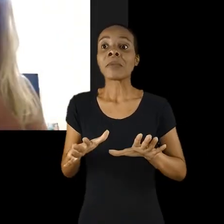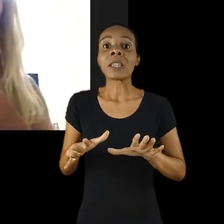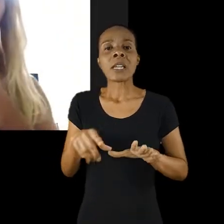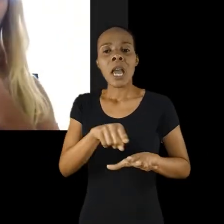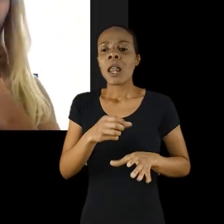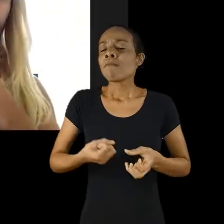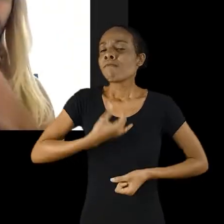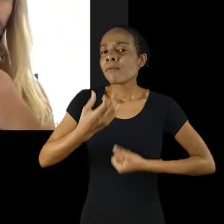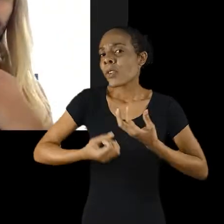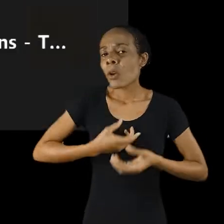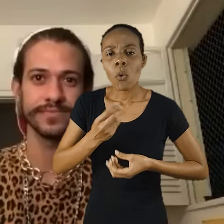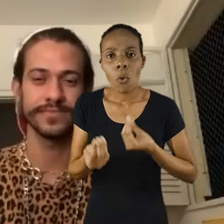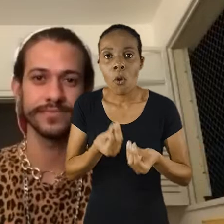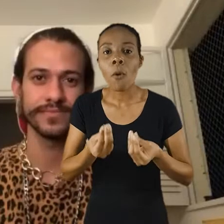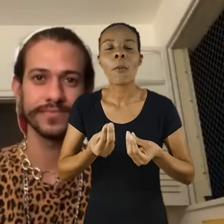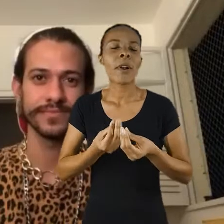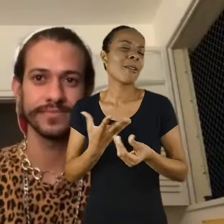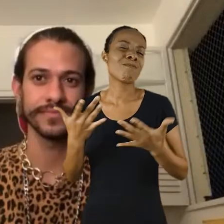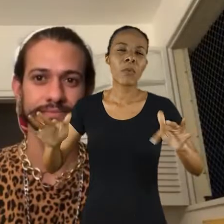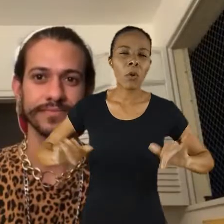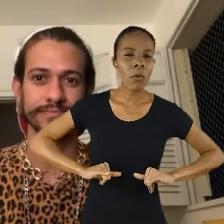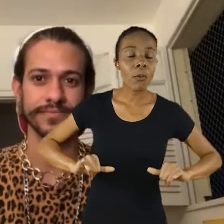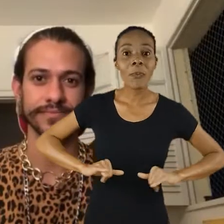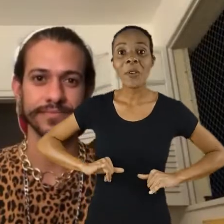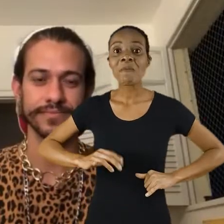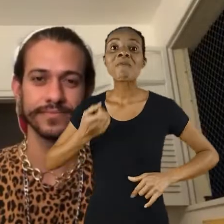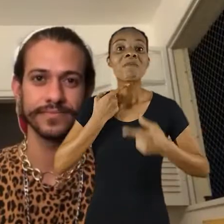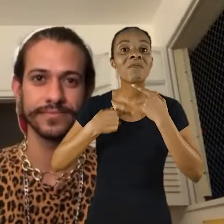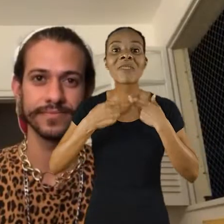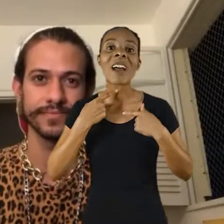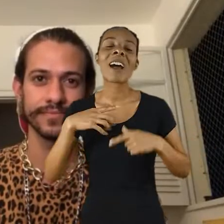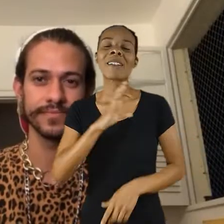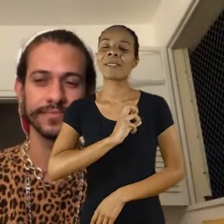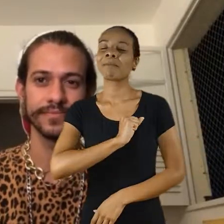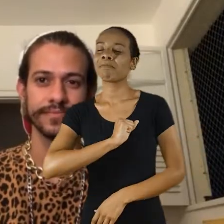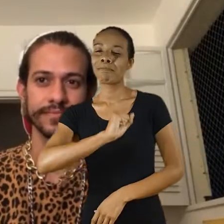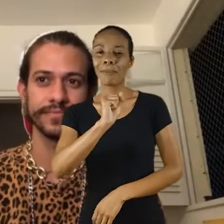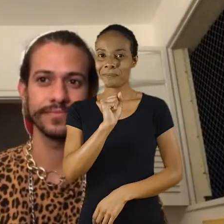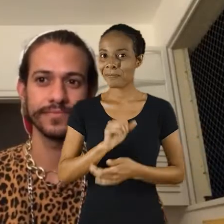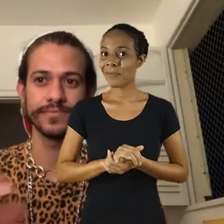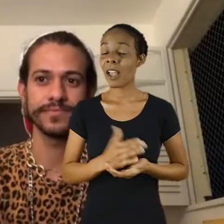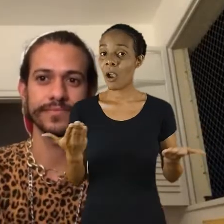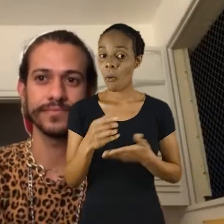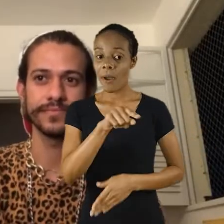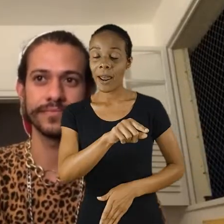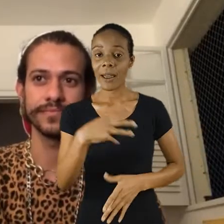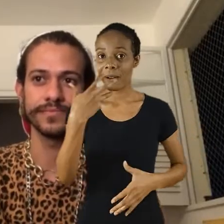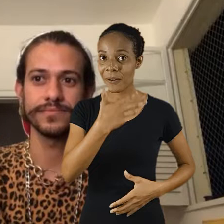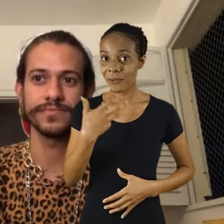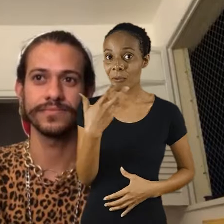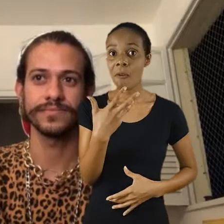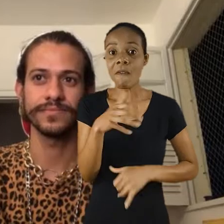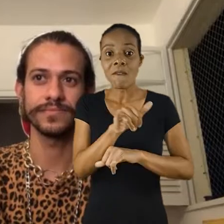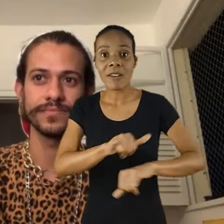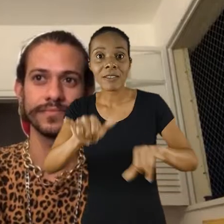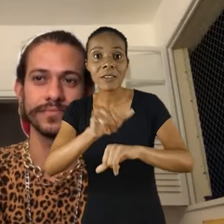vive, suas dores, anseios e paixões. Atualmente, a cantora se prepara para lançar seu primeiro álbum de